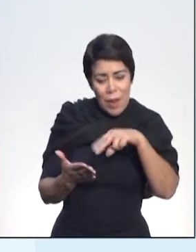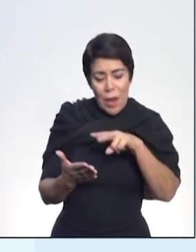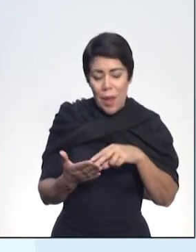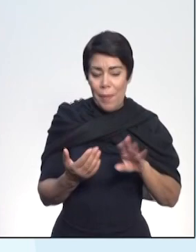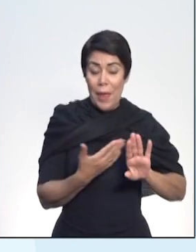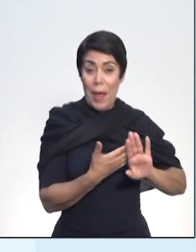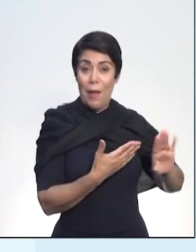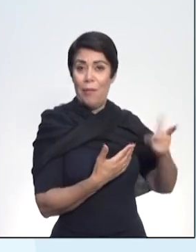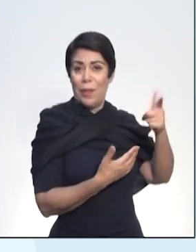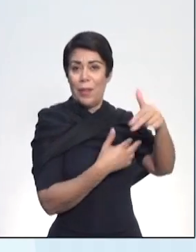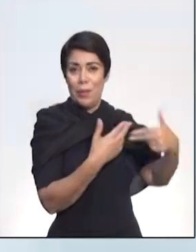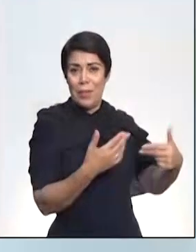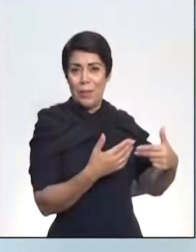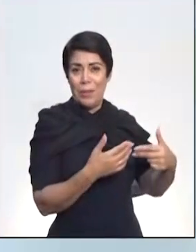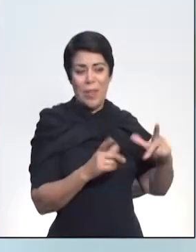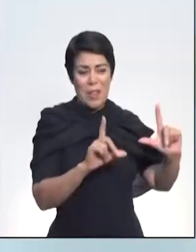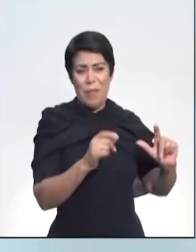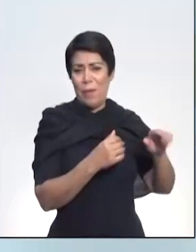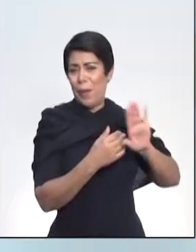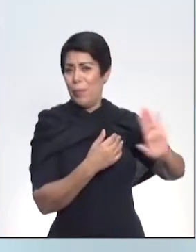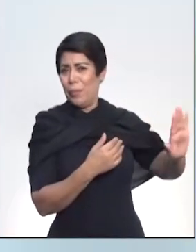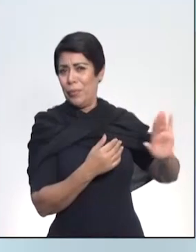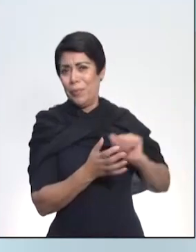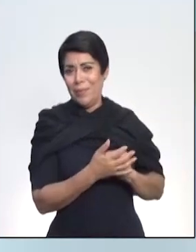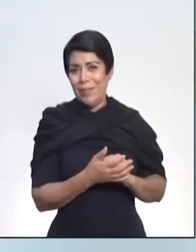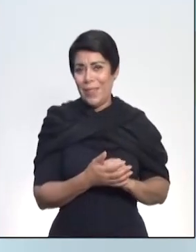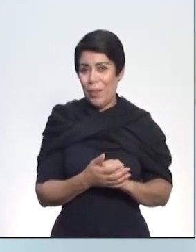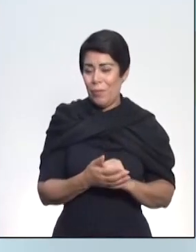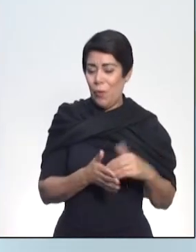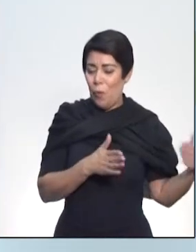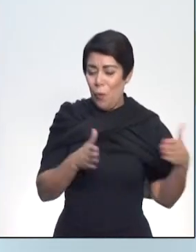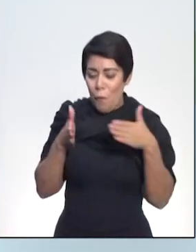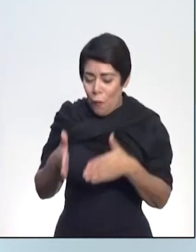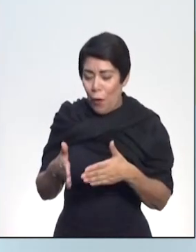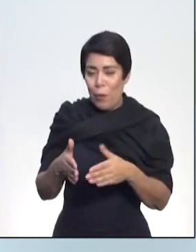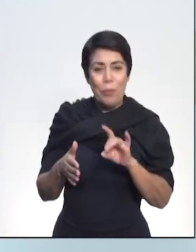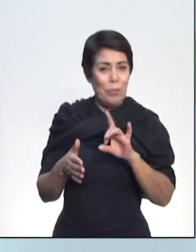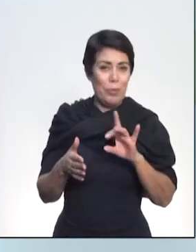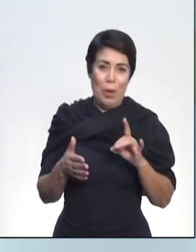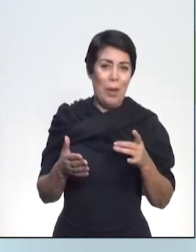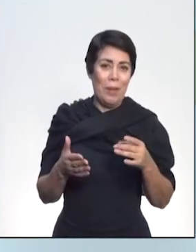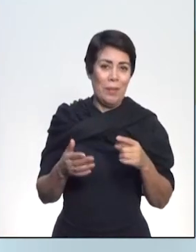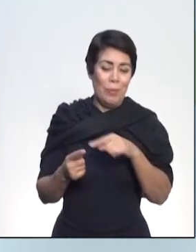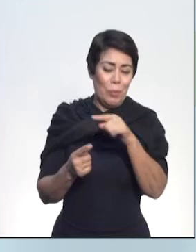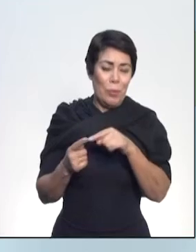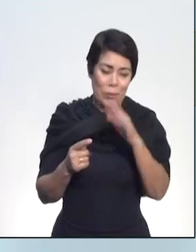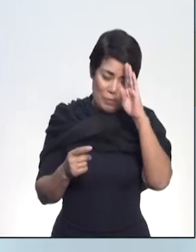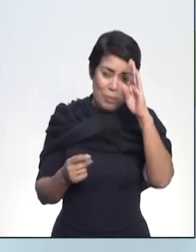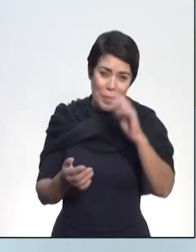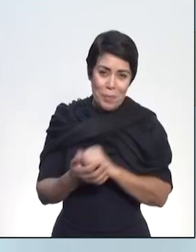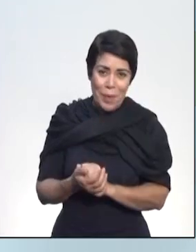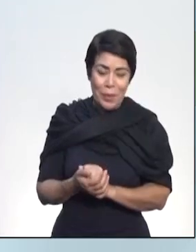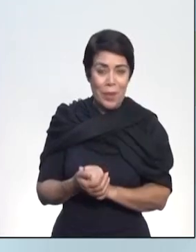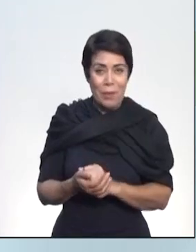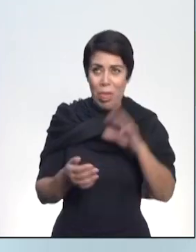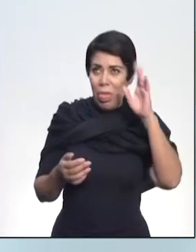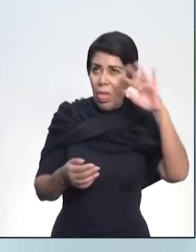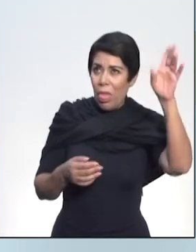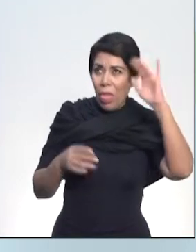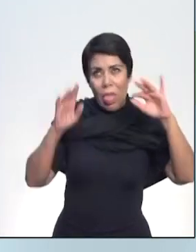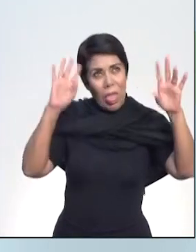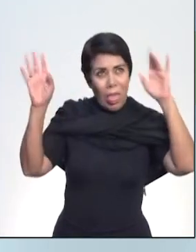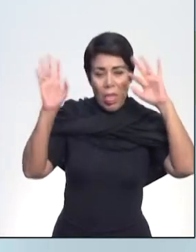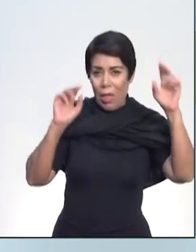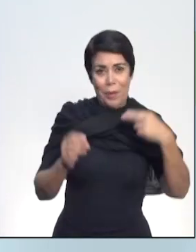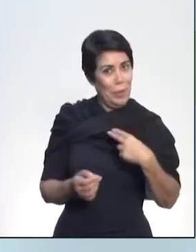estou com vontade de depositar naquele livro, né? Então, é importante que você não se distraia, ou seja,